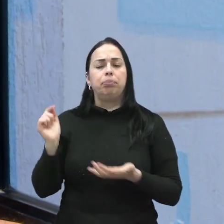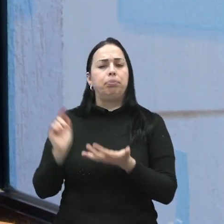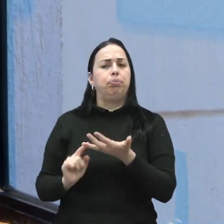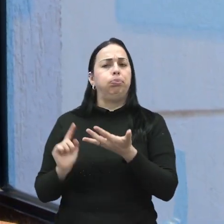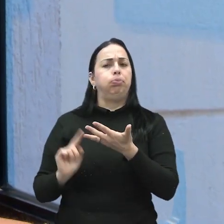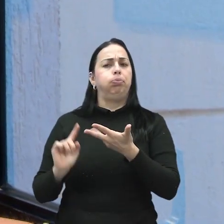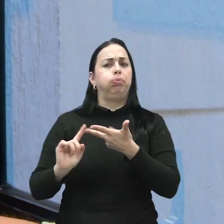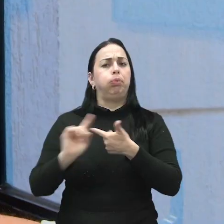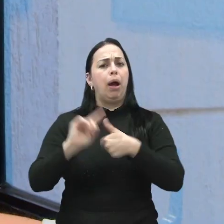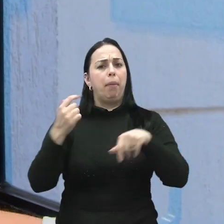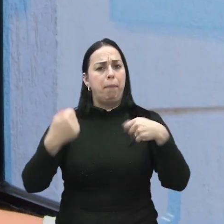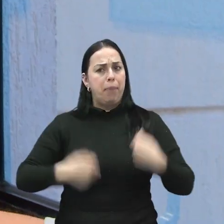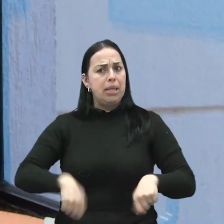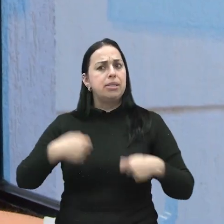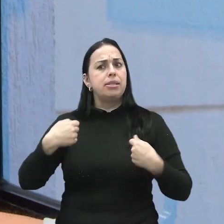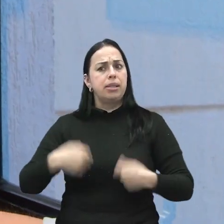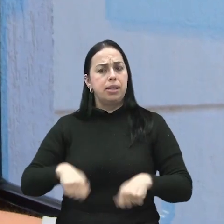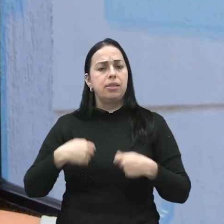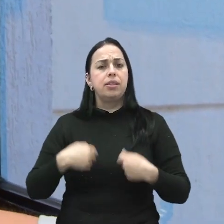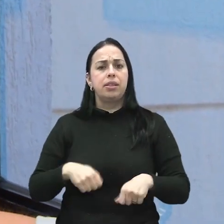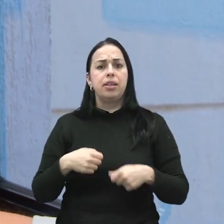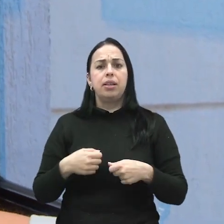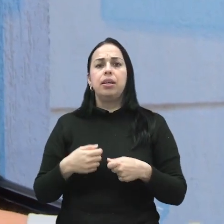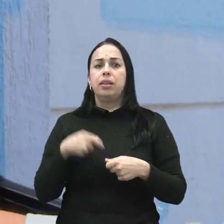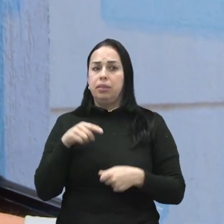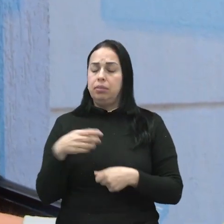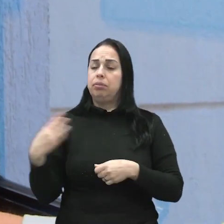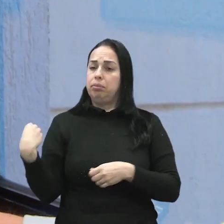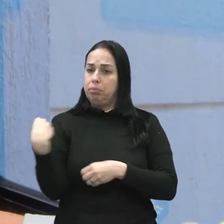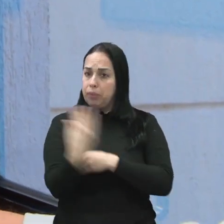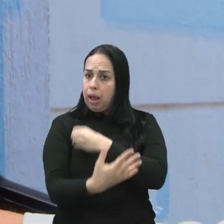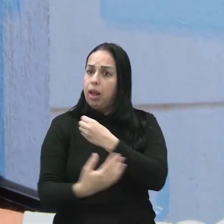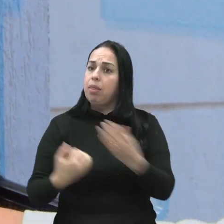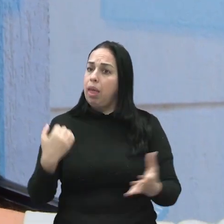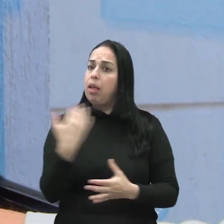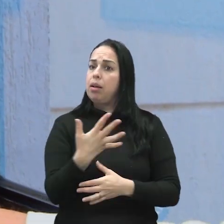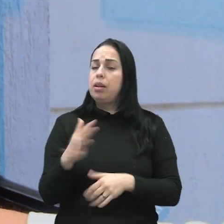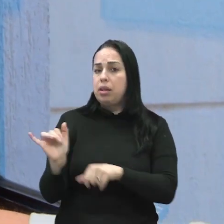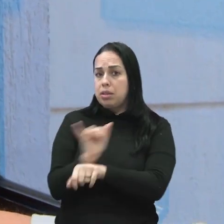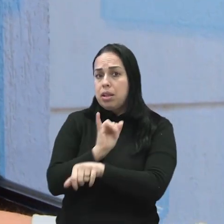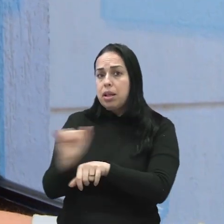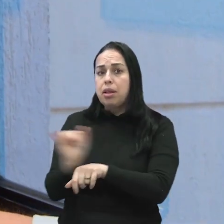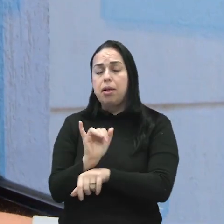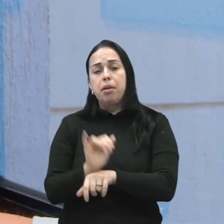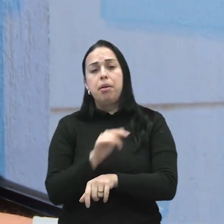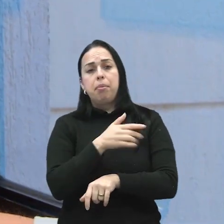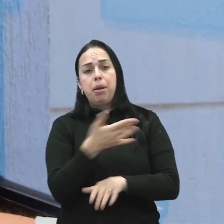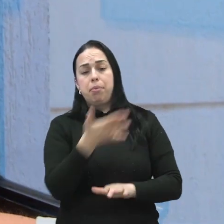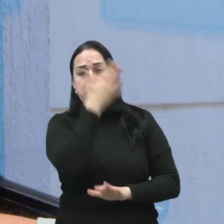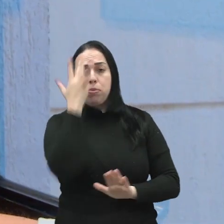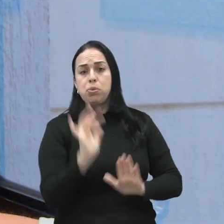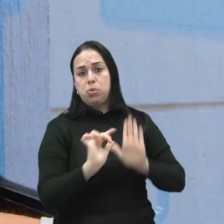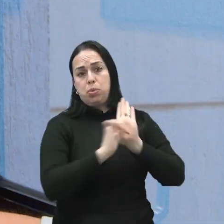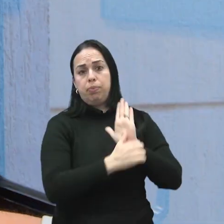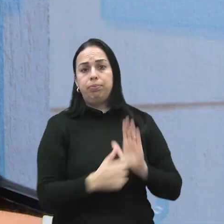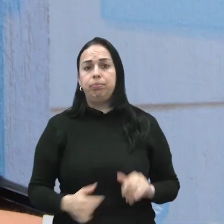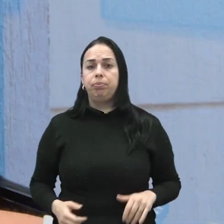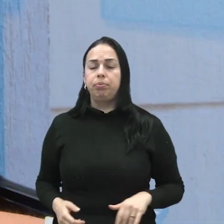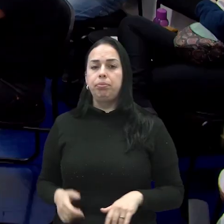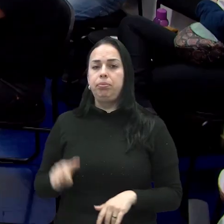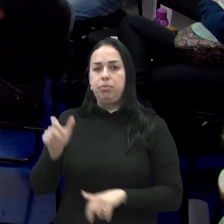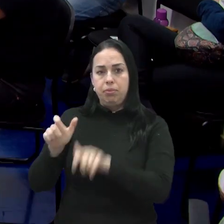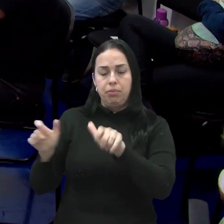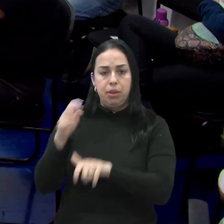Então, tem muita coisa que a gente precisa viabilizar para para as pessoas com trissomia